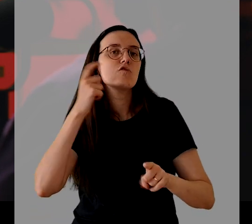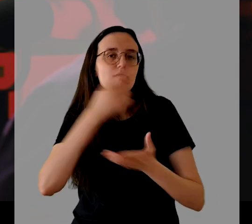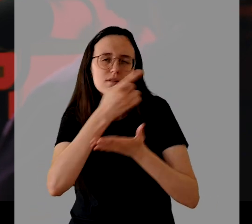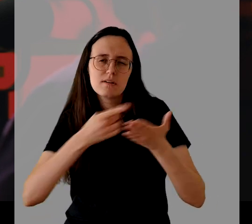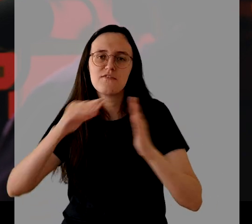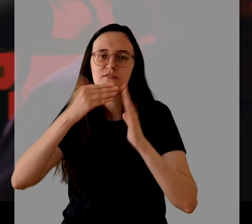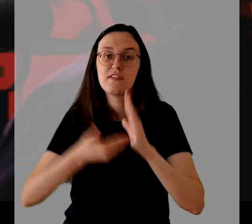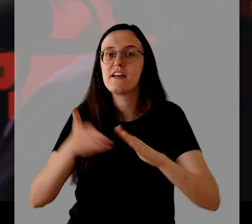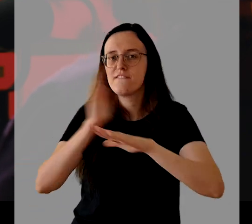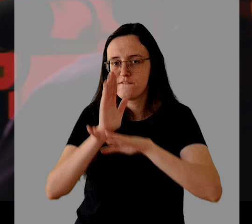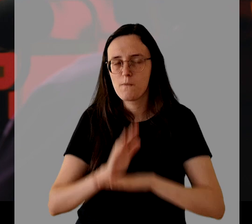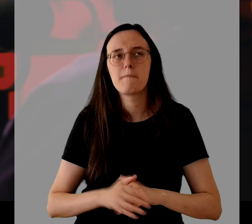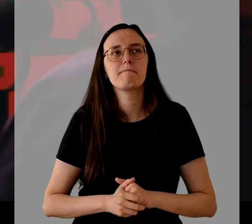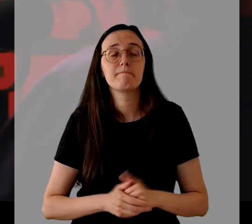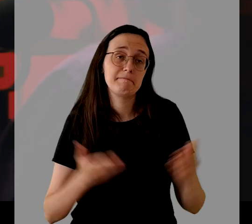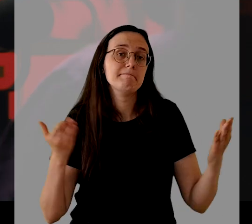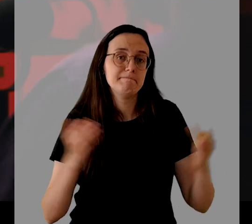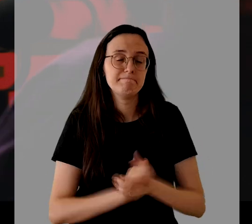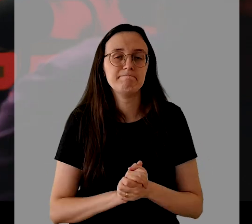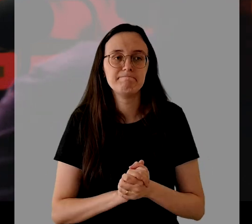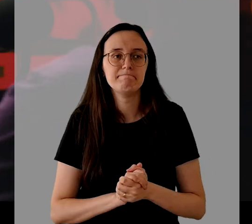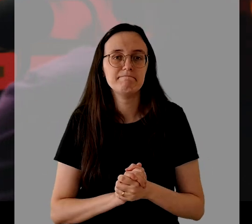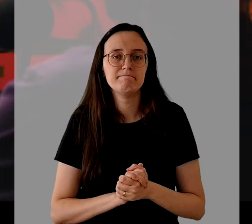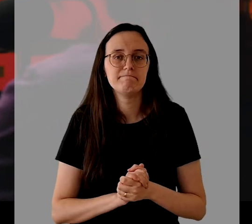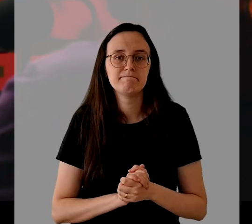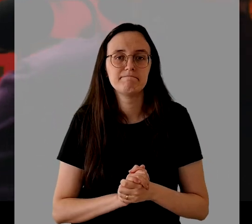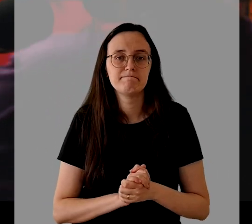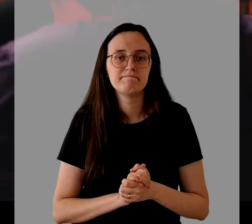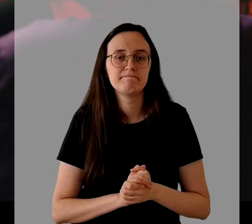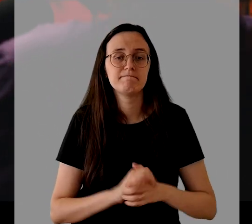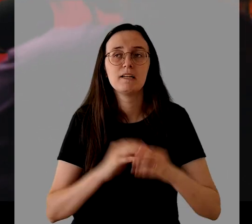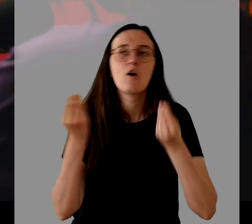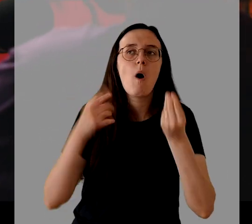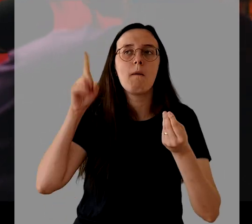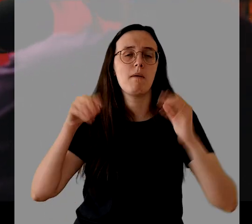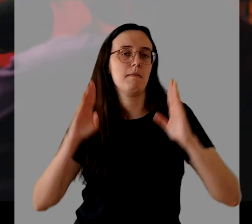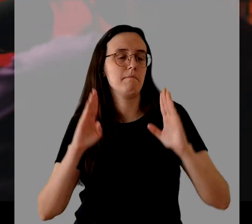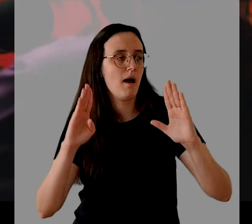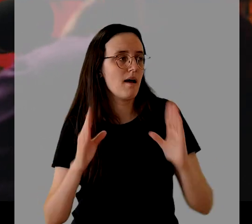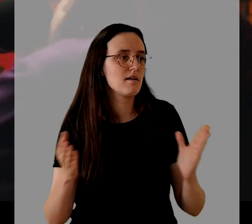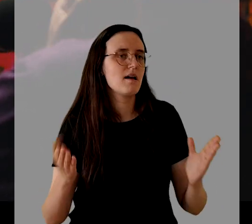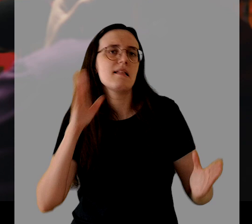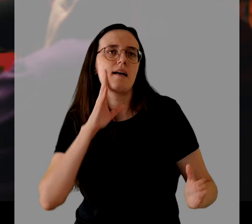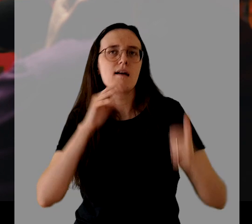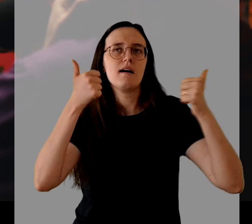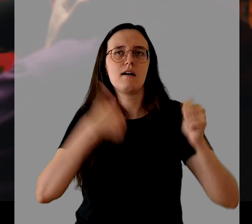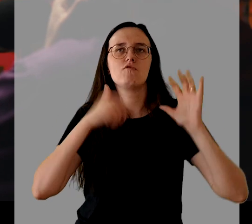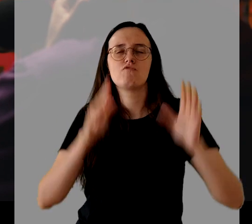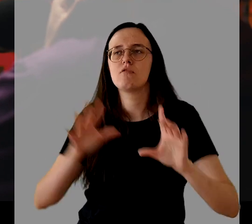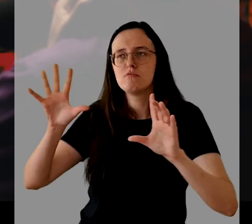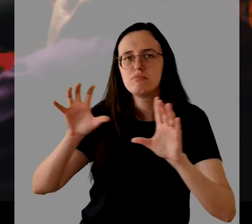sound design, né, do filme. Então, para quem... Como que é essa etapa? Ah,